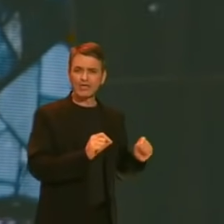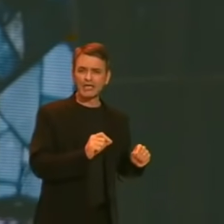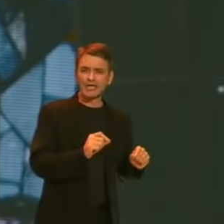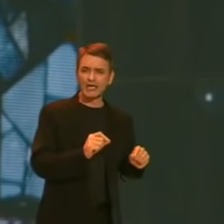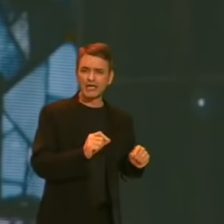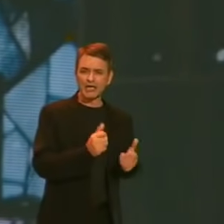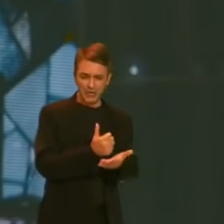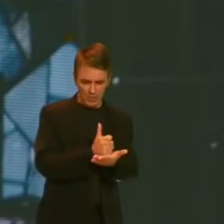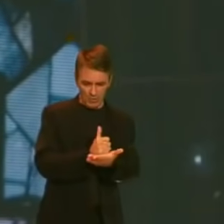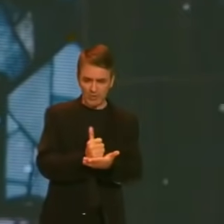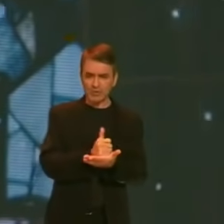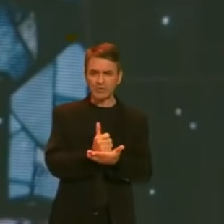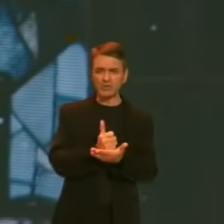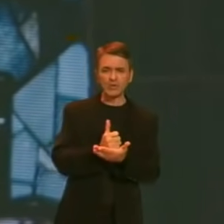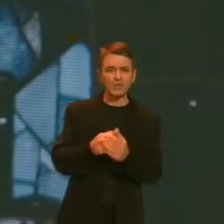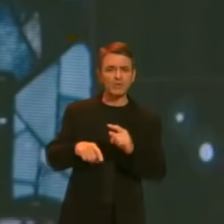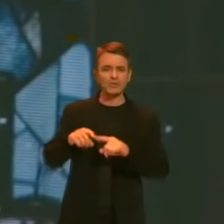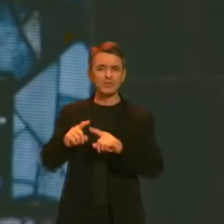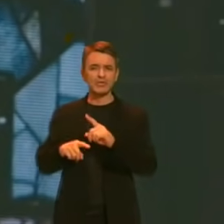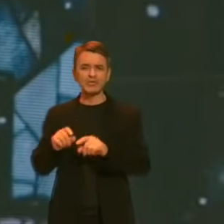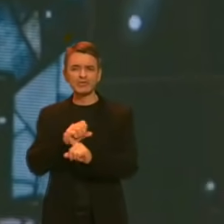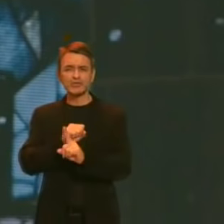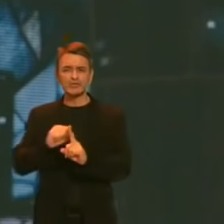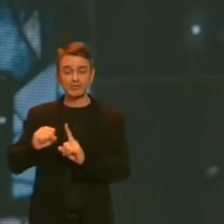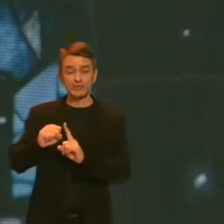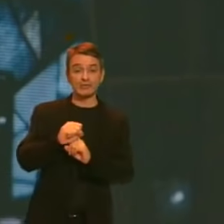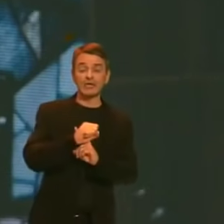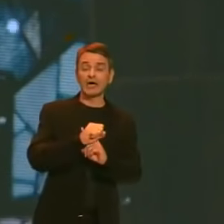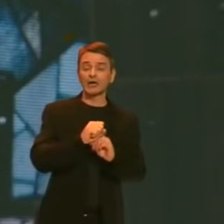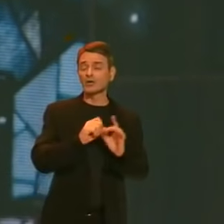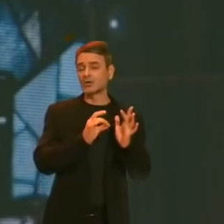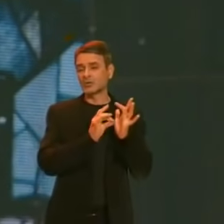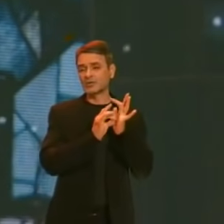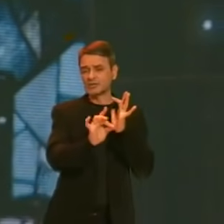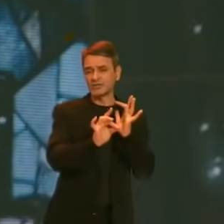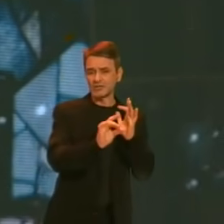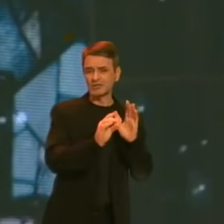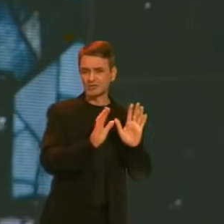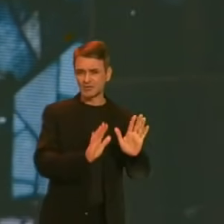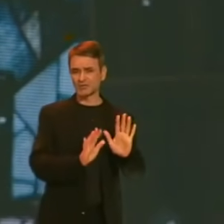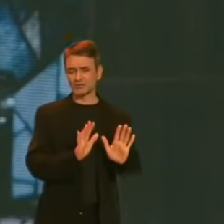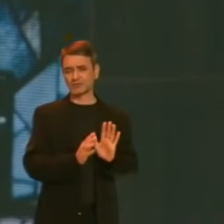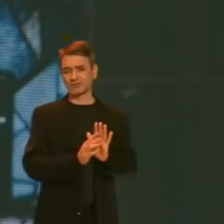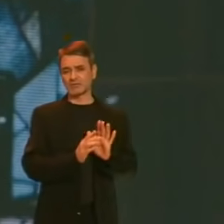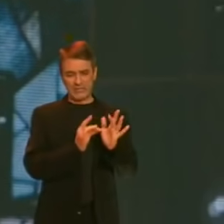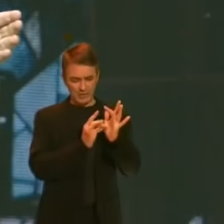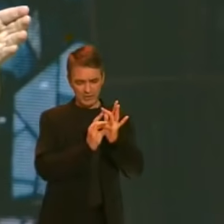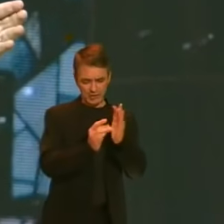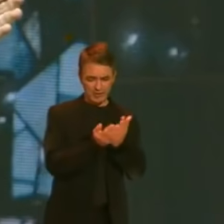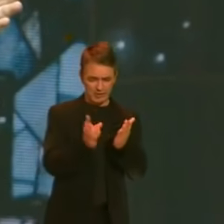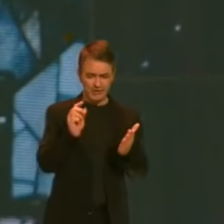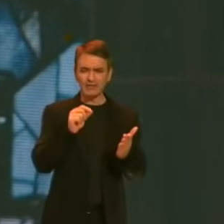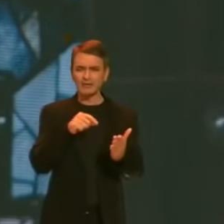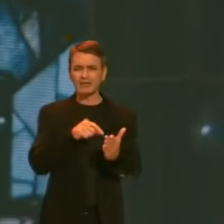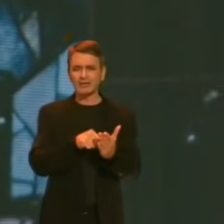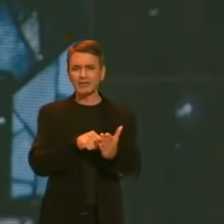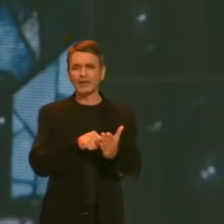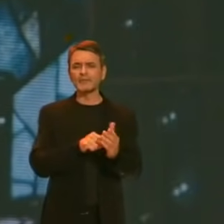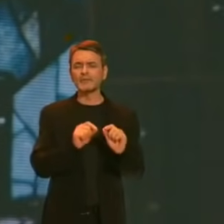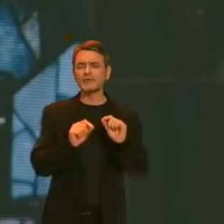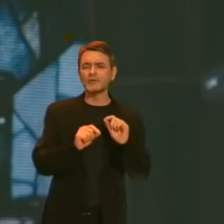político, social, daquele que é chamado de anticristo na Bíblia. Porque a Bíblia vai dizer nos